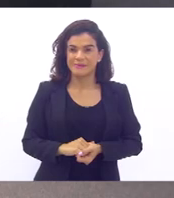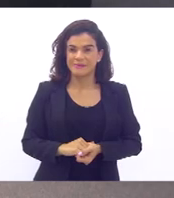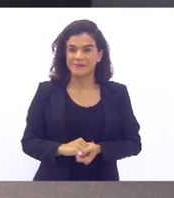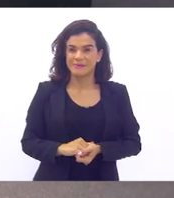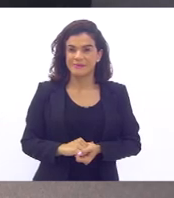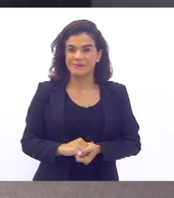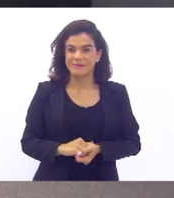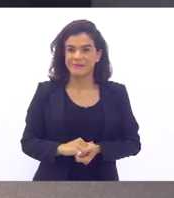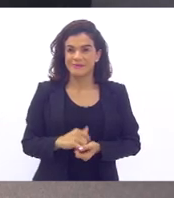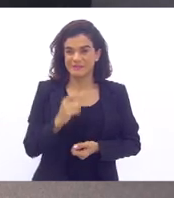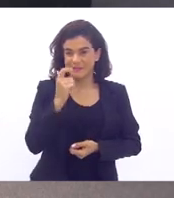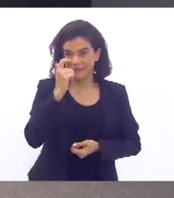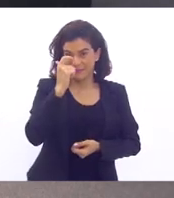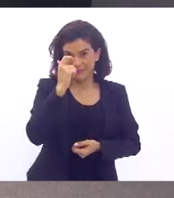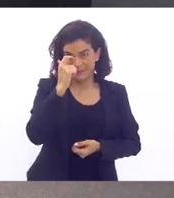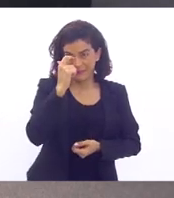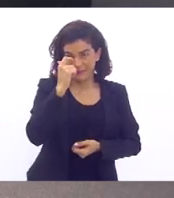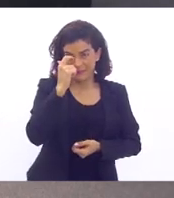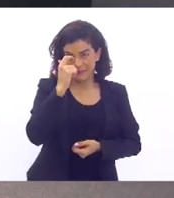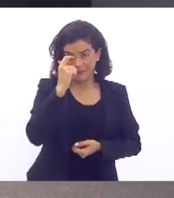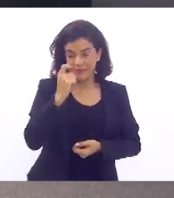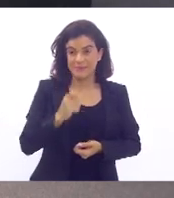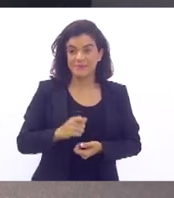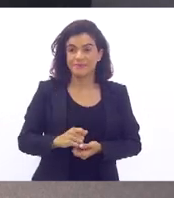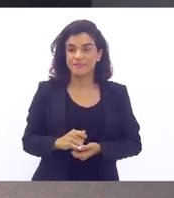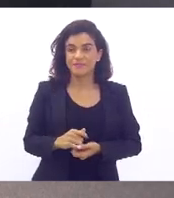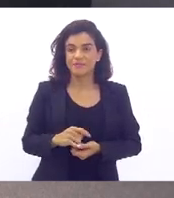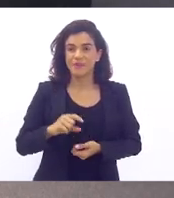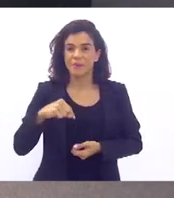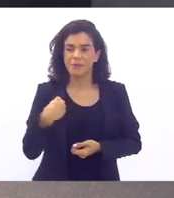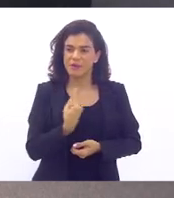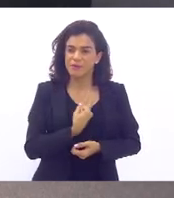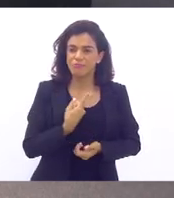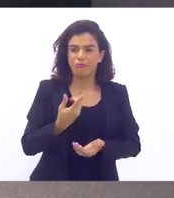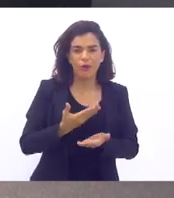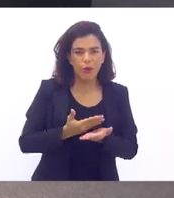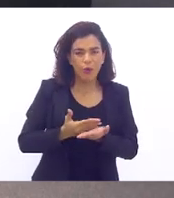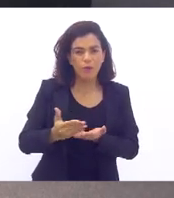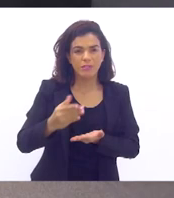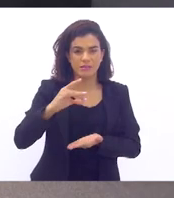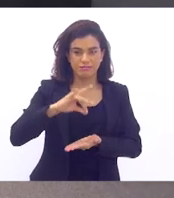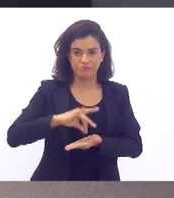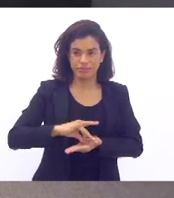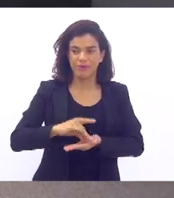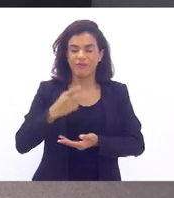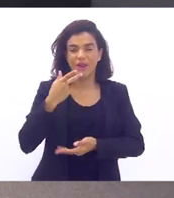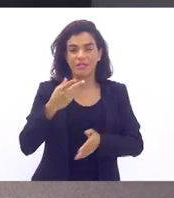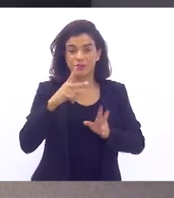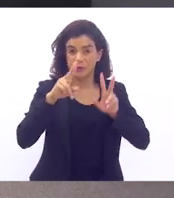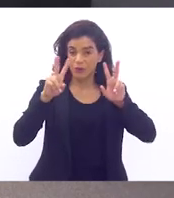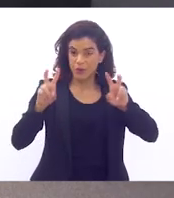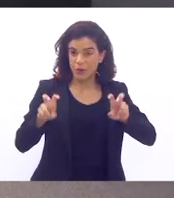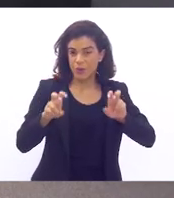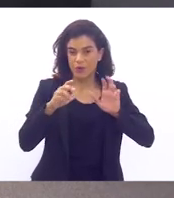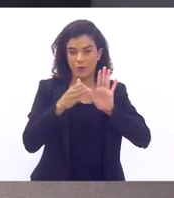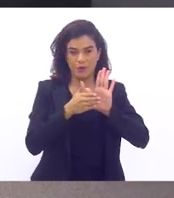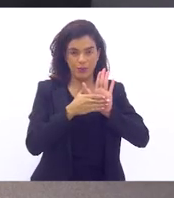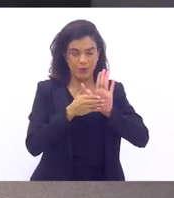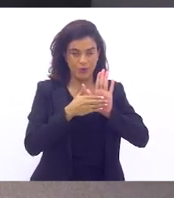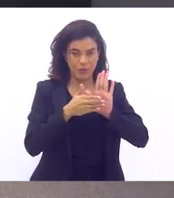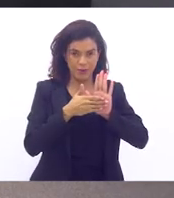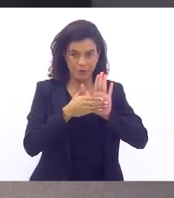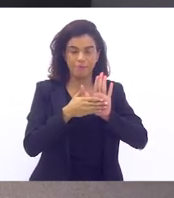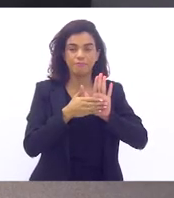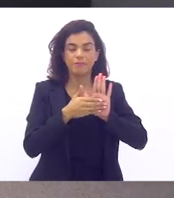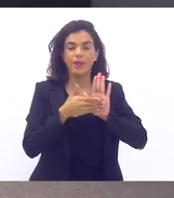bem a gente começar a falar propriamente do projeto eu